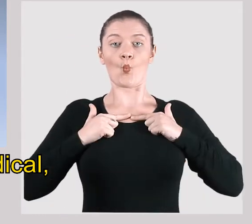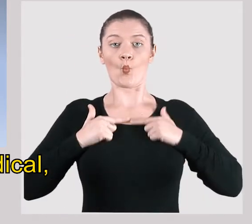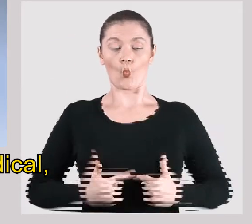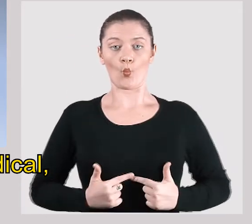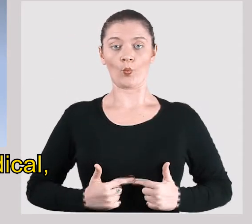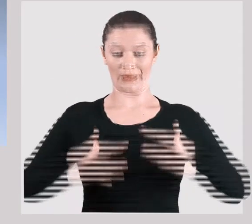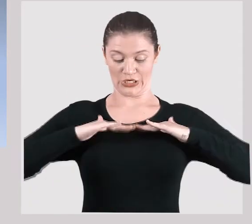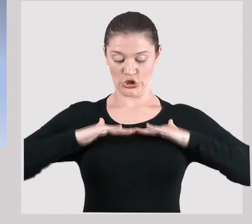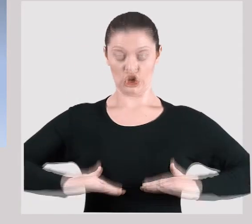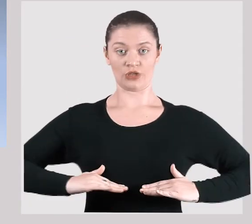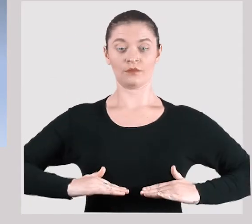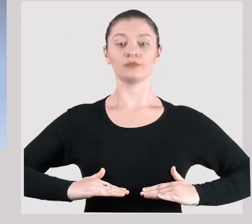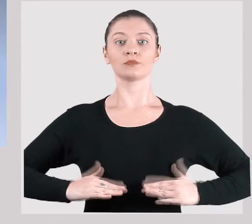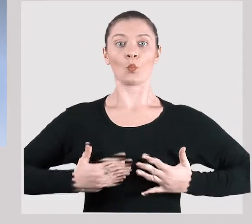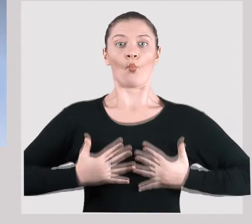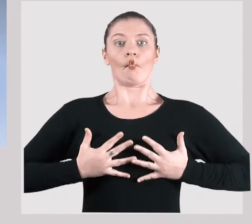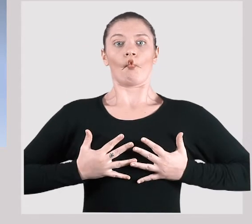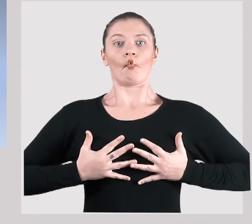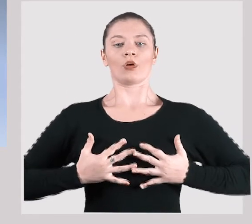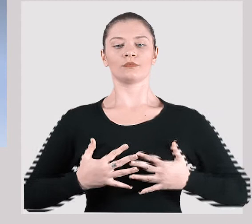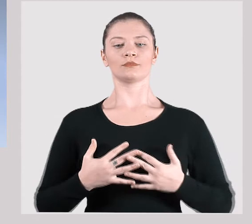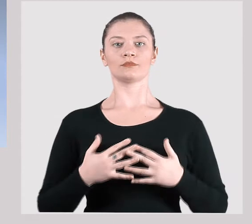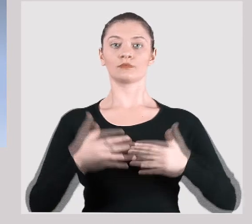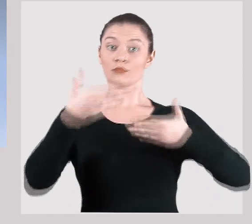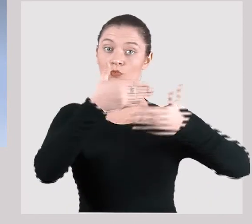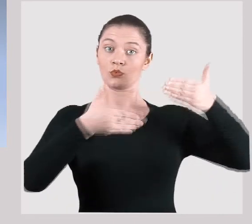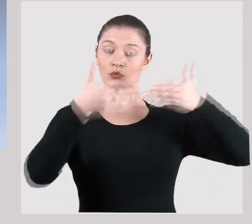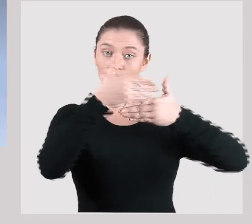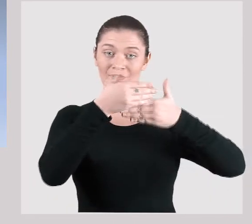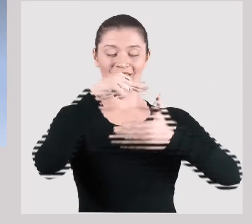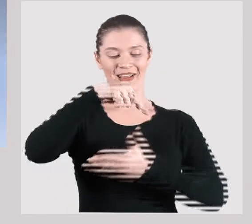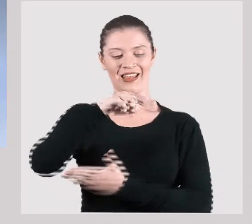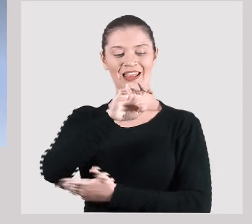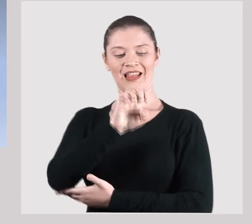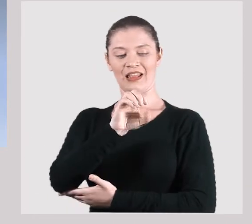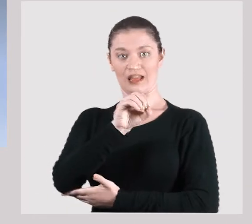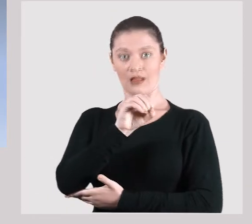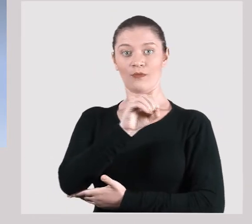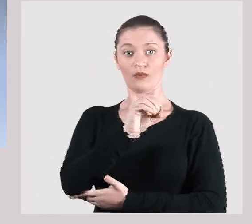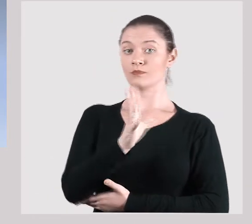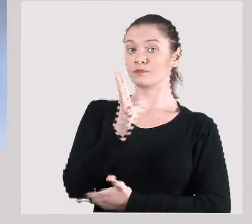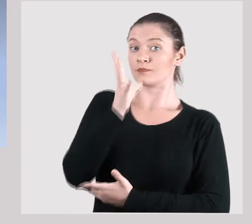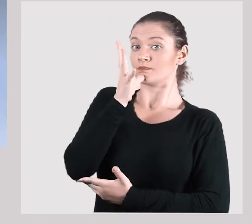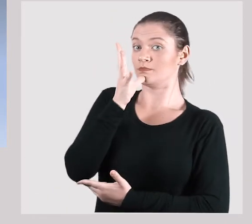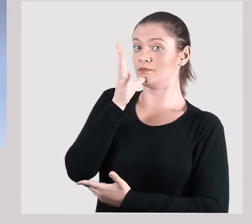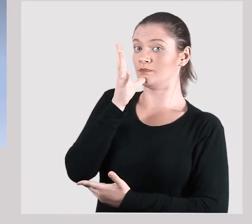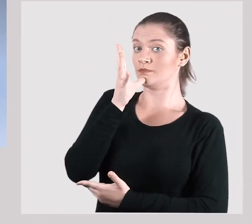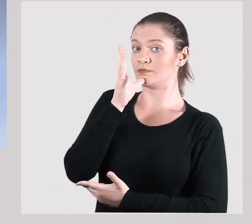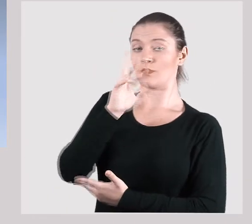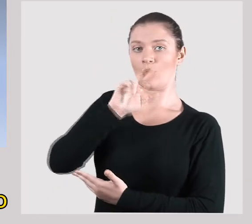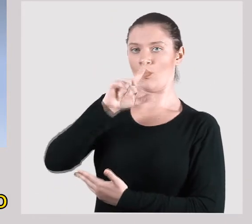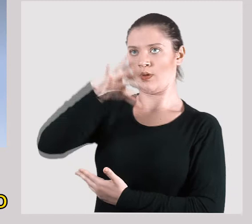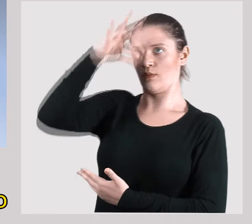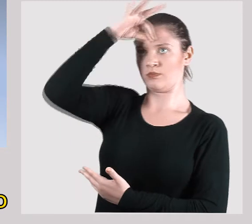cirurgia de tirar as mamas. Aqui nesse vídeo, nesse slide, então, a neofaloplastia, o neopênis, né, que aí não é do